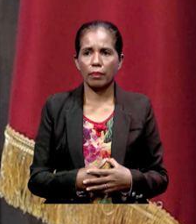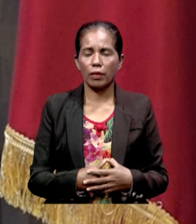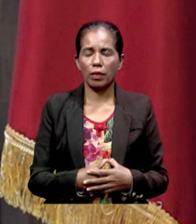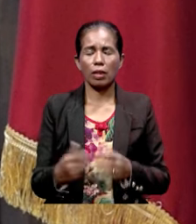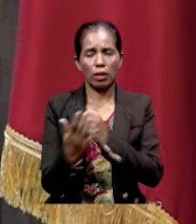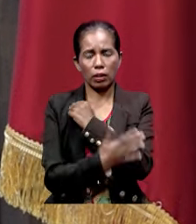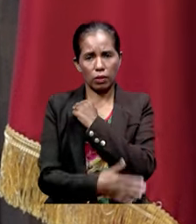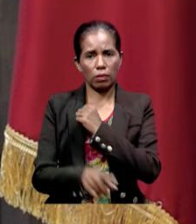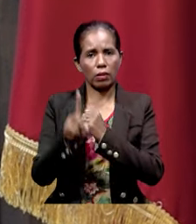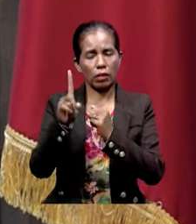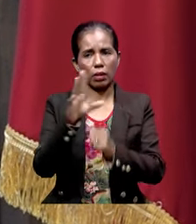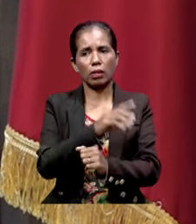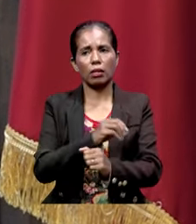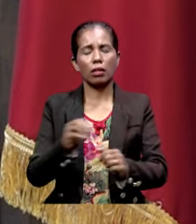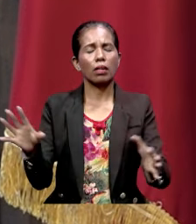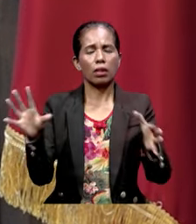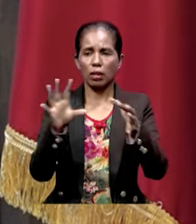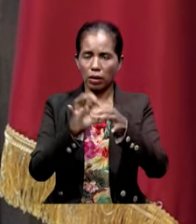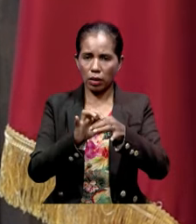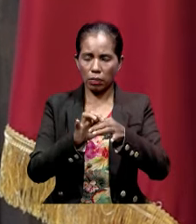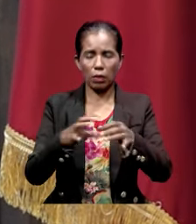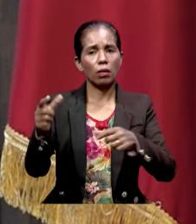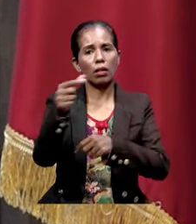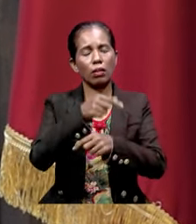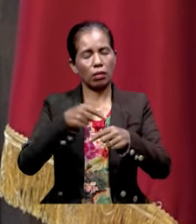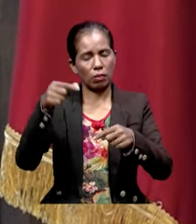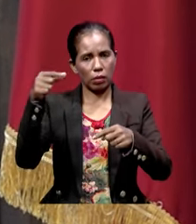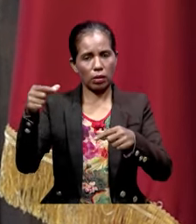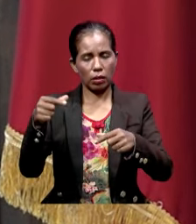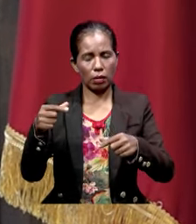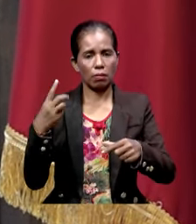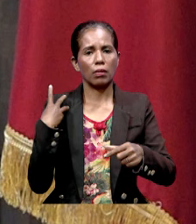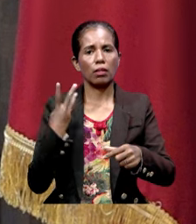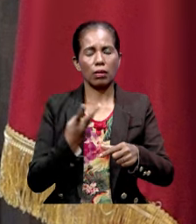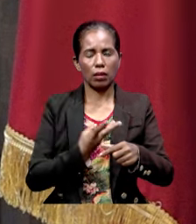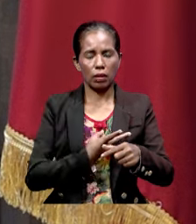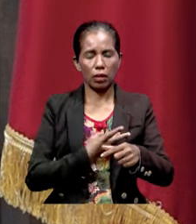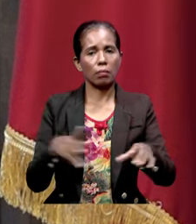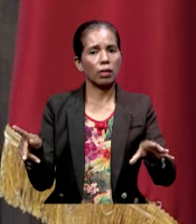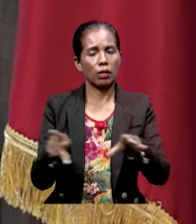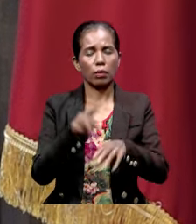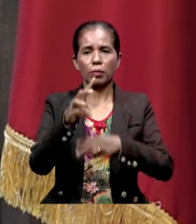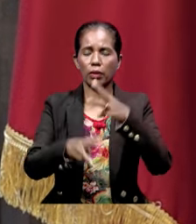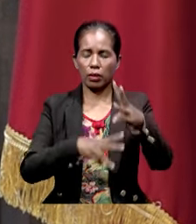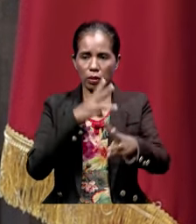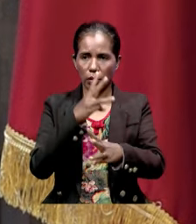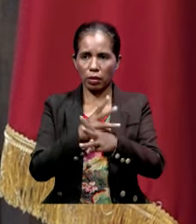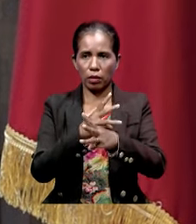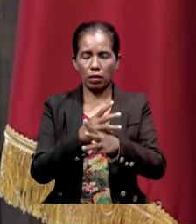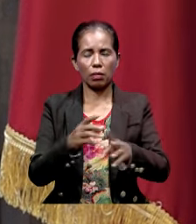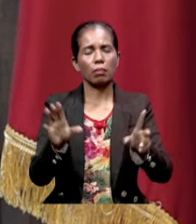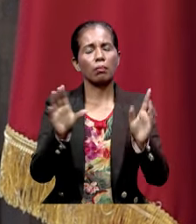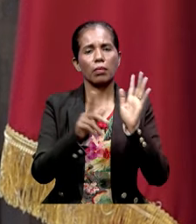país, digamos, global, pela sua presença no mundo, a presença